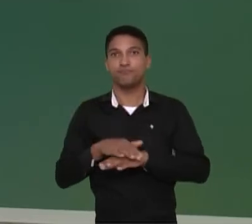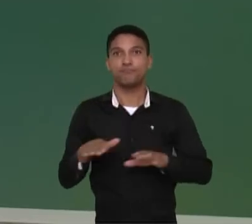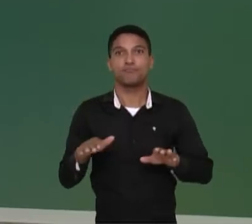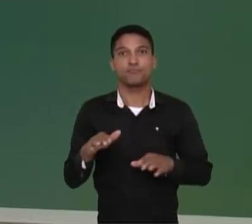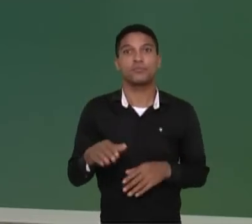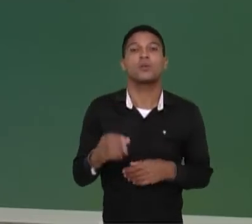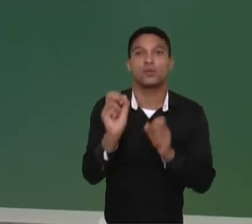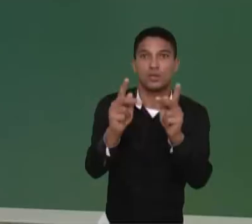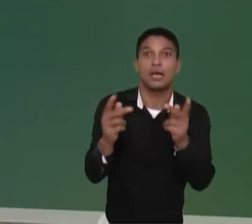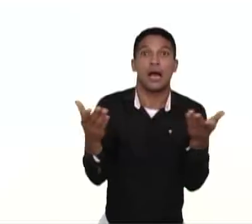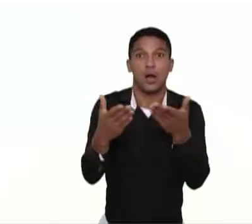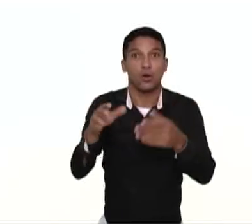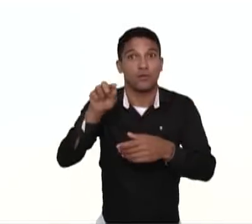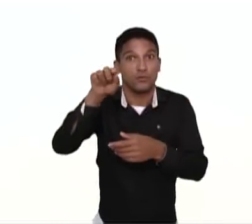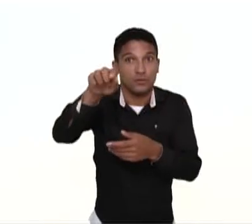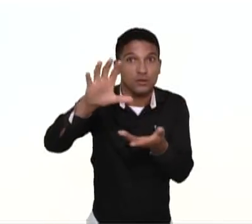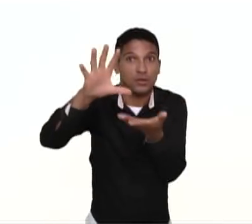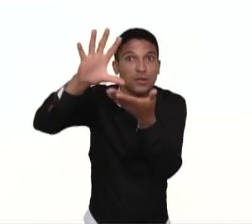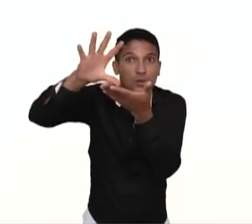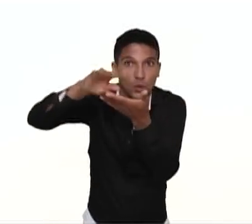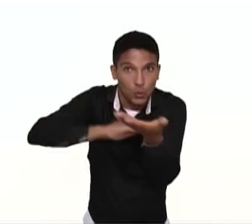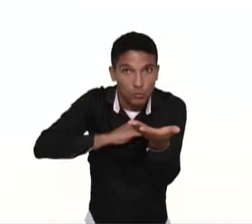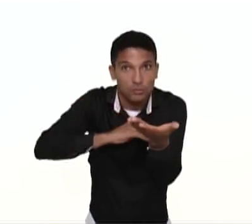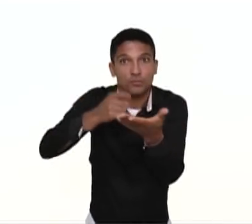aí nós já voltamos.